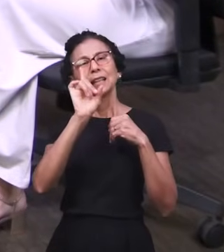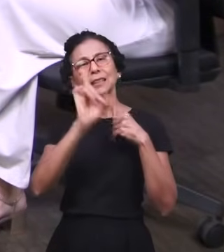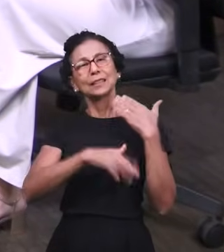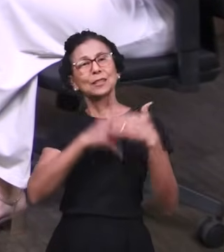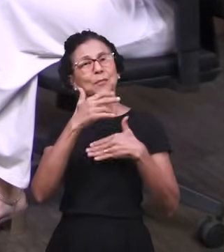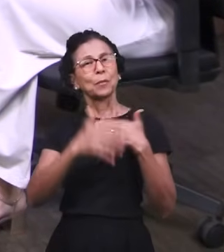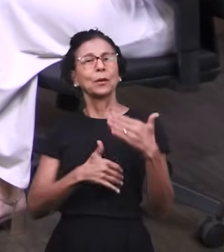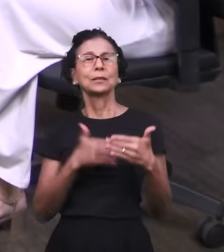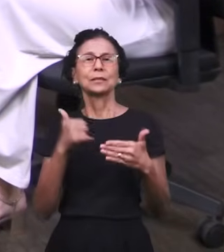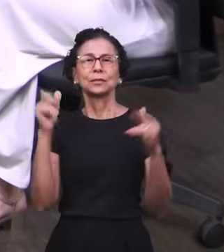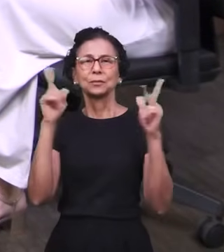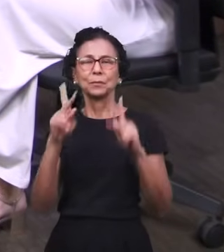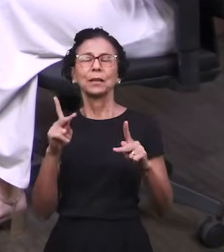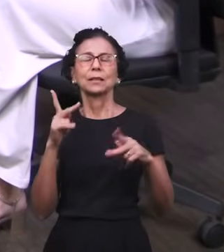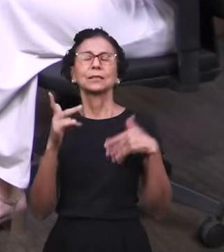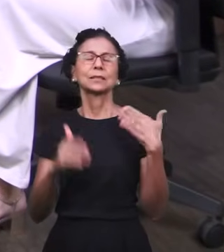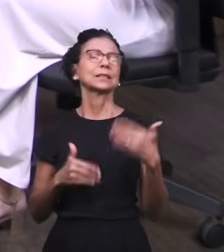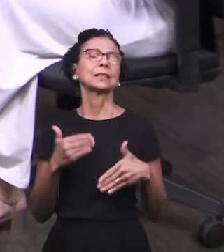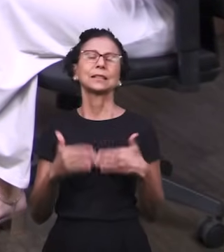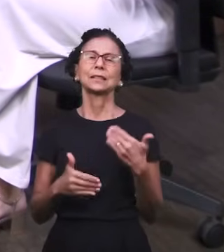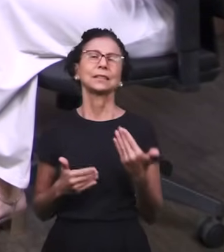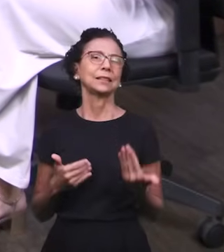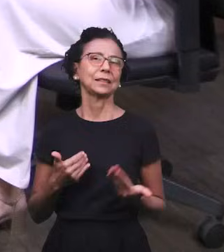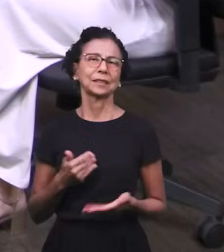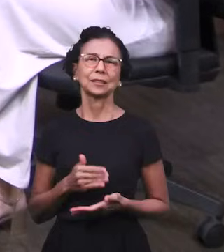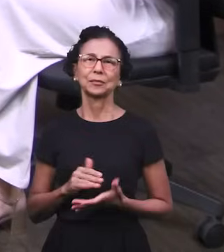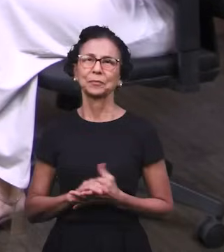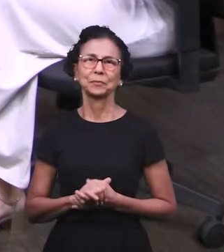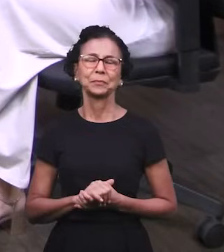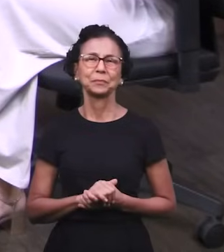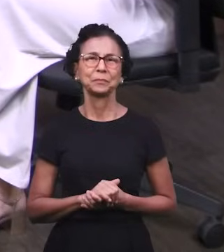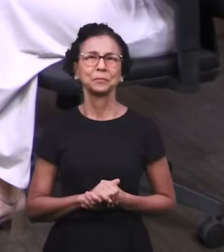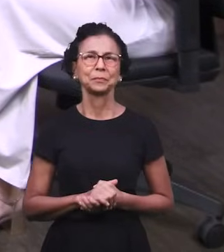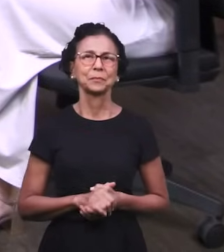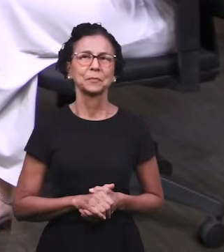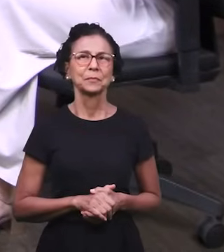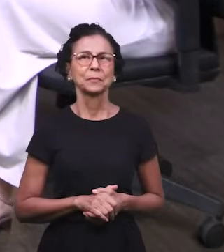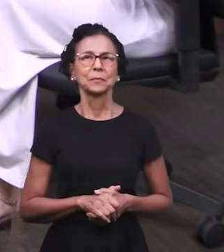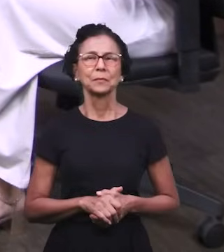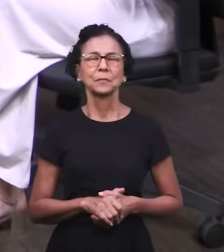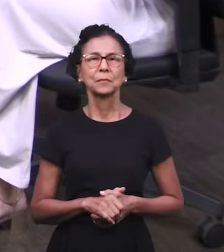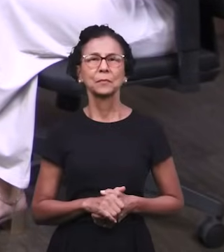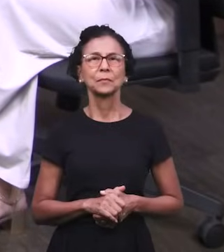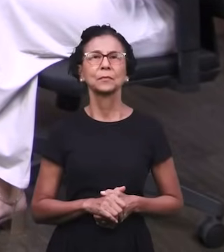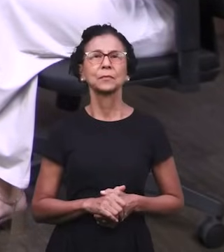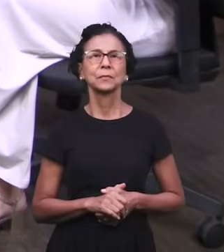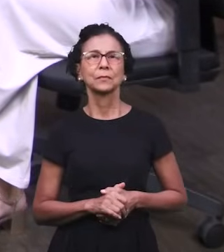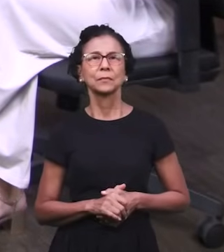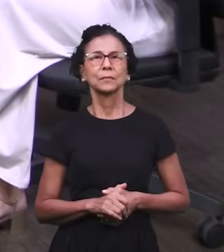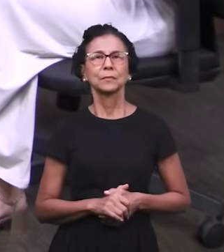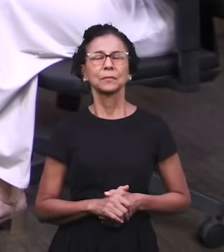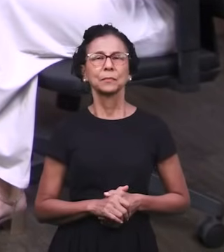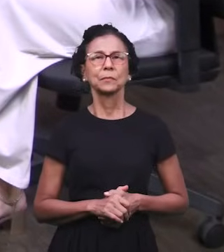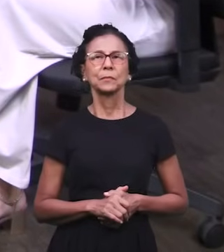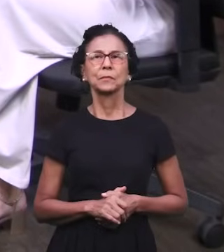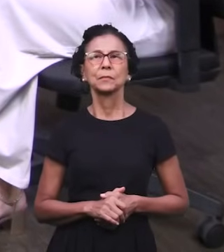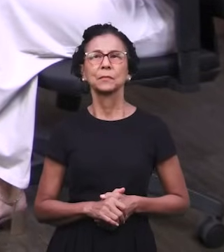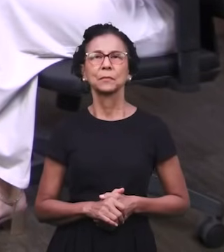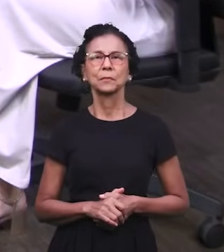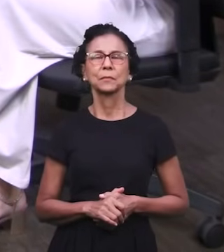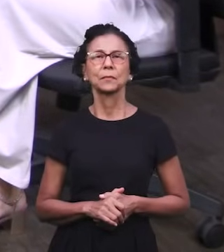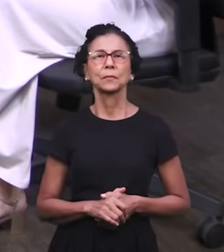Mas na medida em que ele abre o coração para esse Jesus, não importa se nessa época do ano, né,